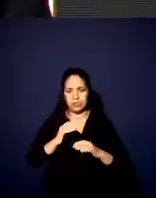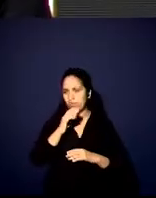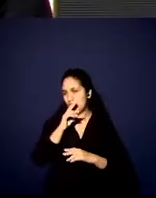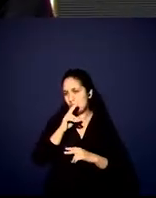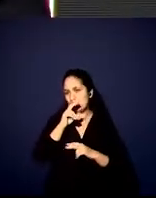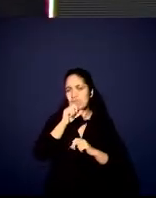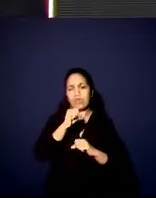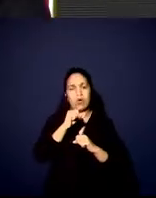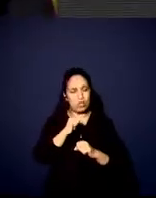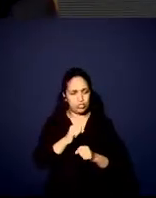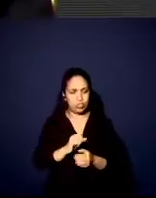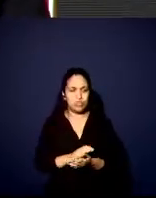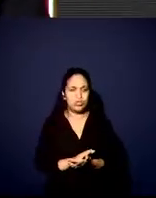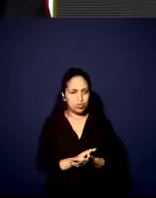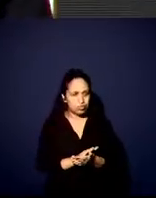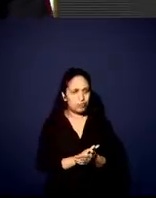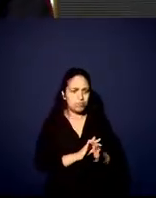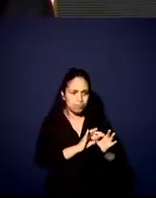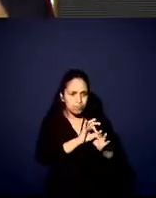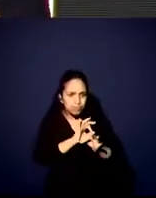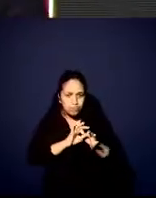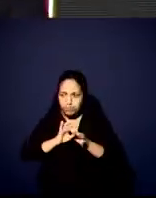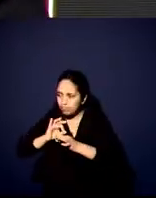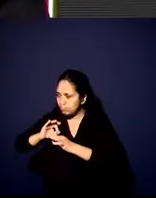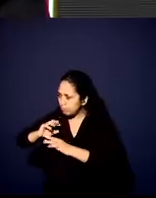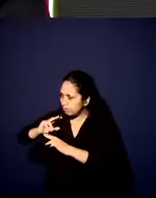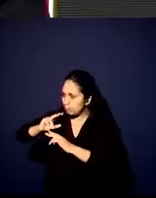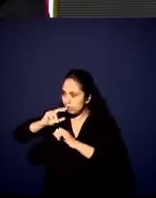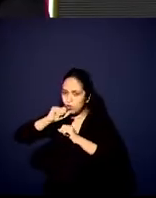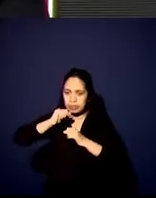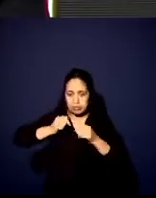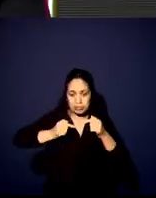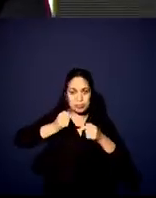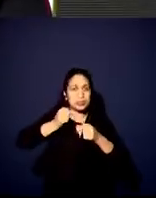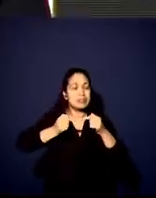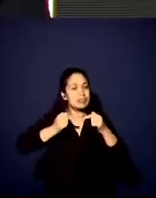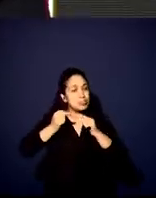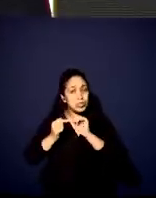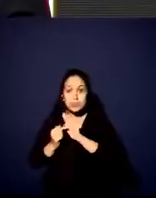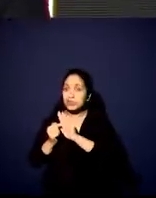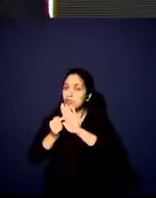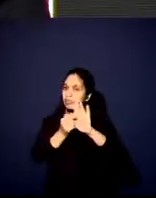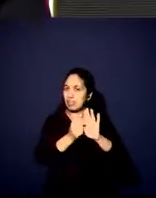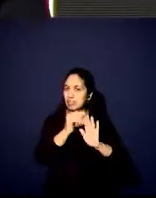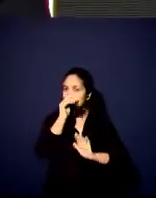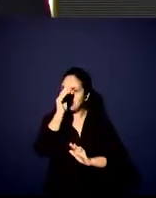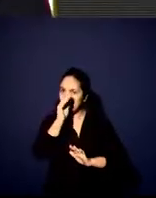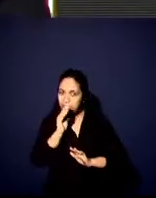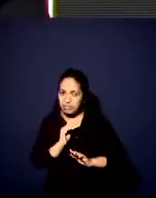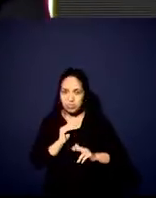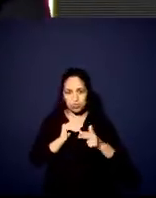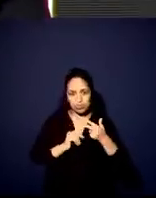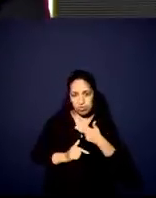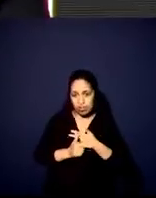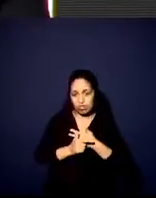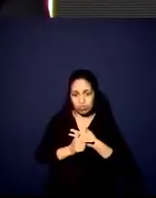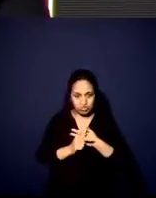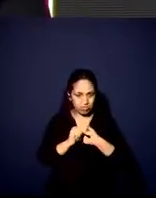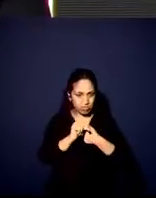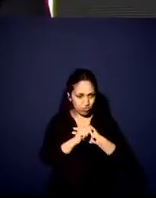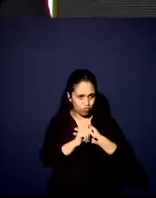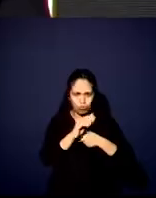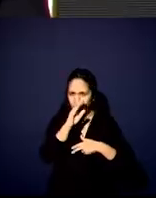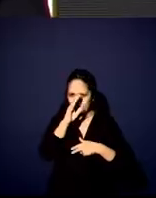de acomodação das forças políticas e de uma demonstração Clara para o Brasil partindo do Legislativo principalmente da câmara